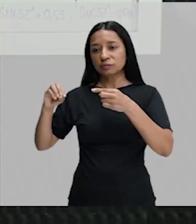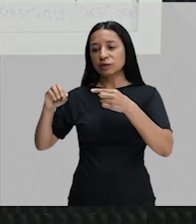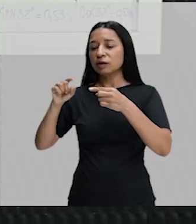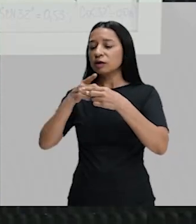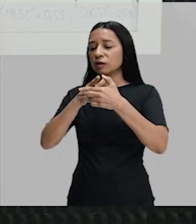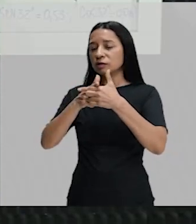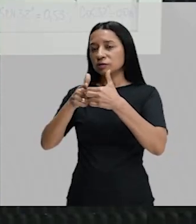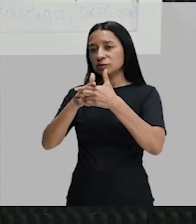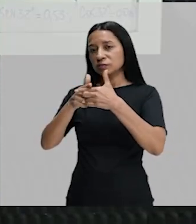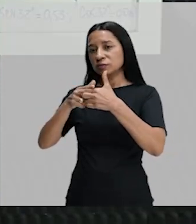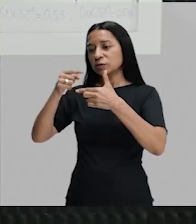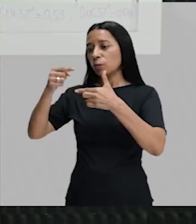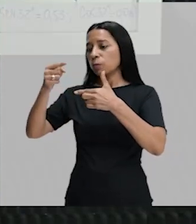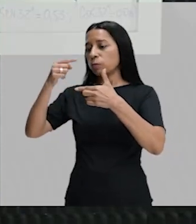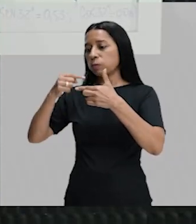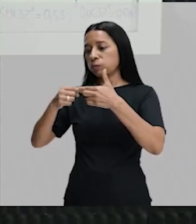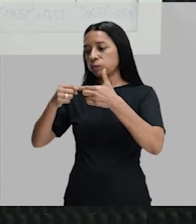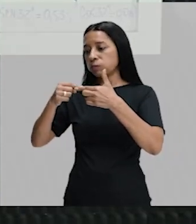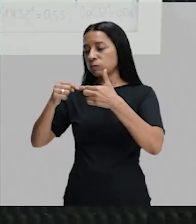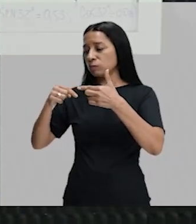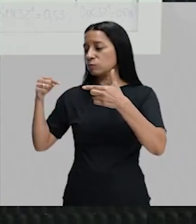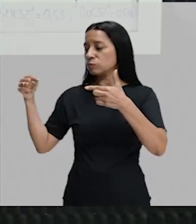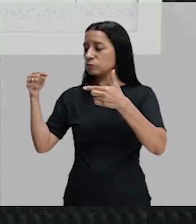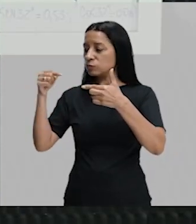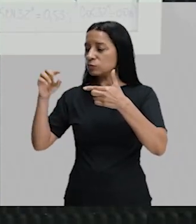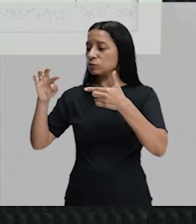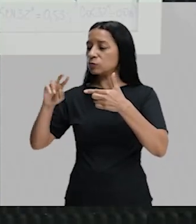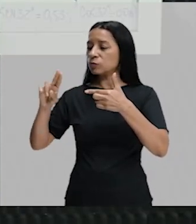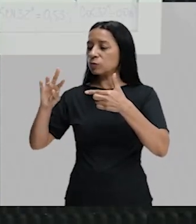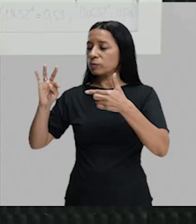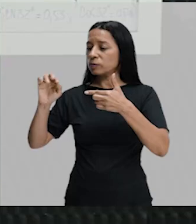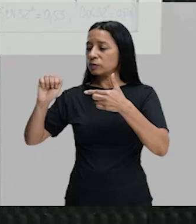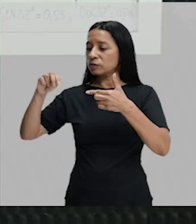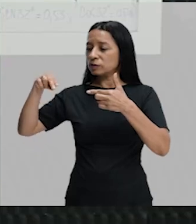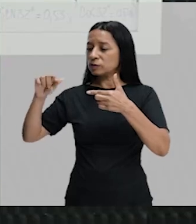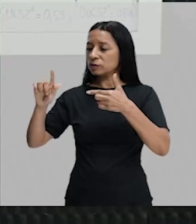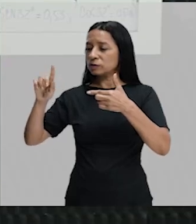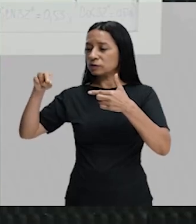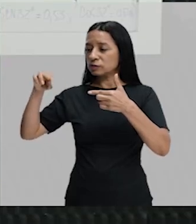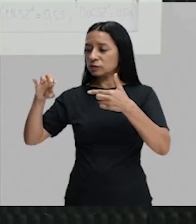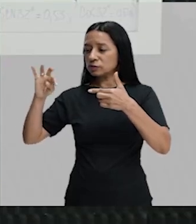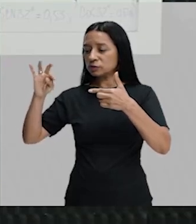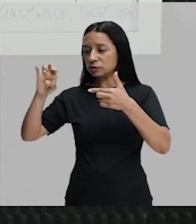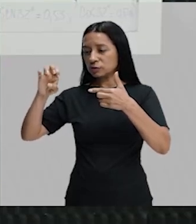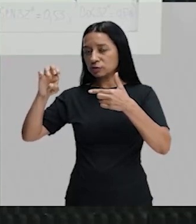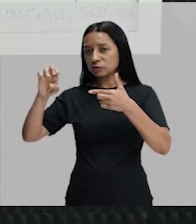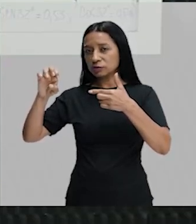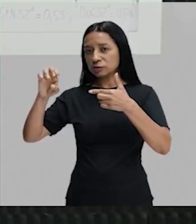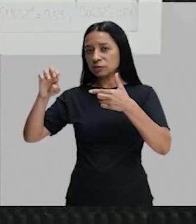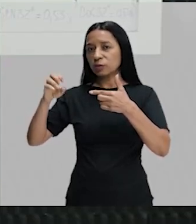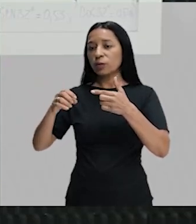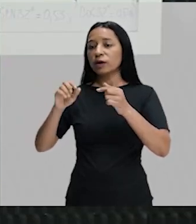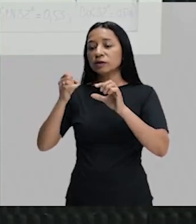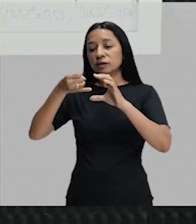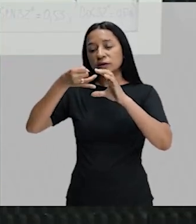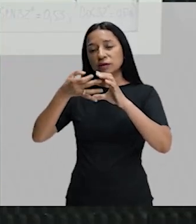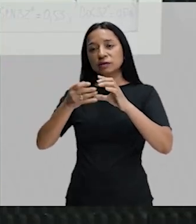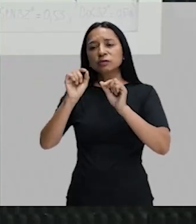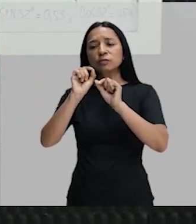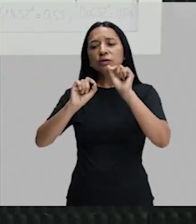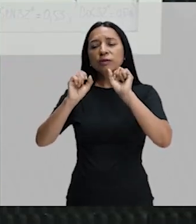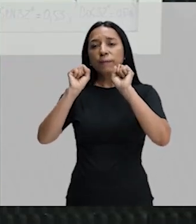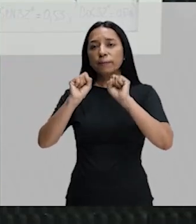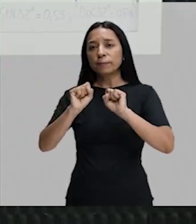pelo cateto adjacente é chamado de tangente. Tá? Então, por essa característica, gente, o que foi possível se